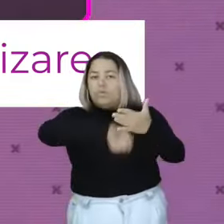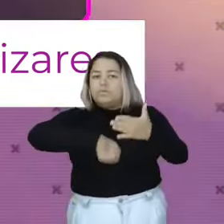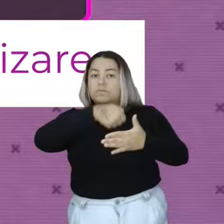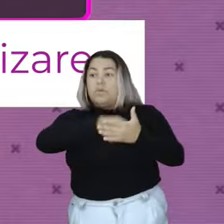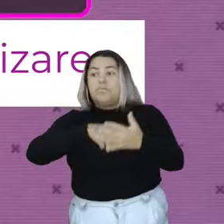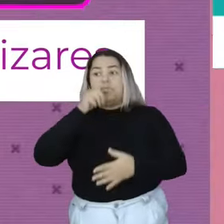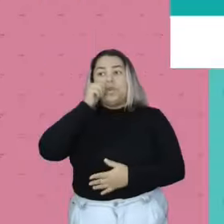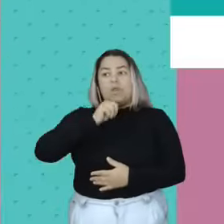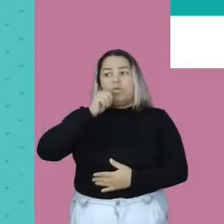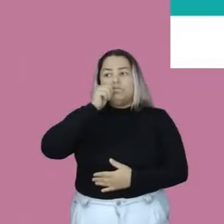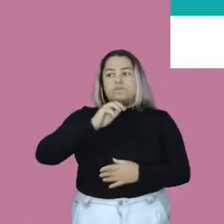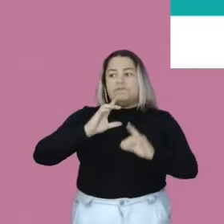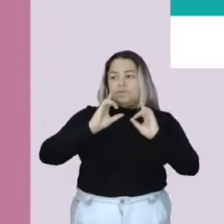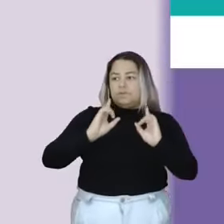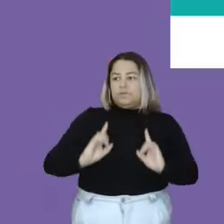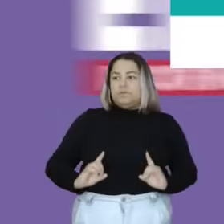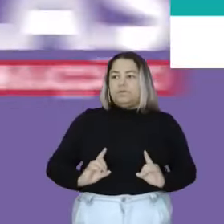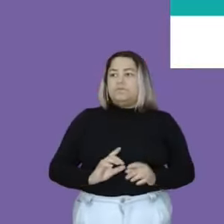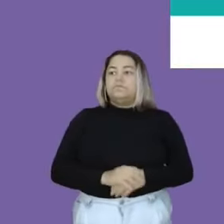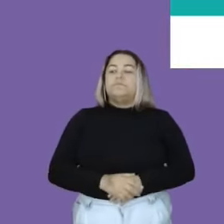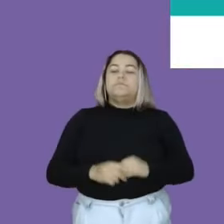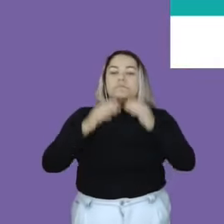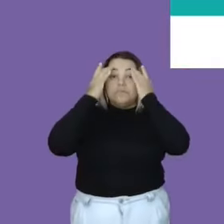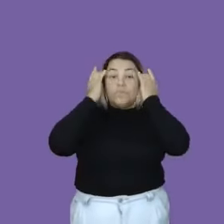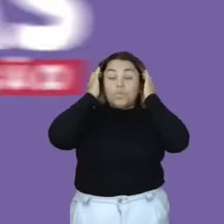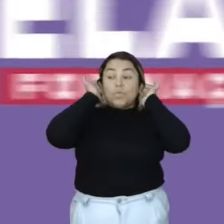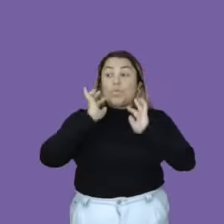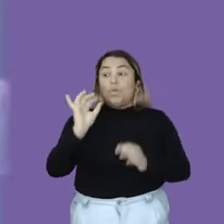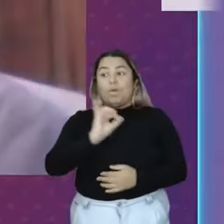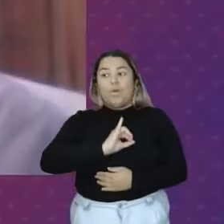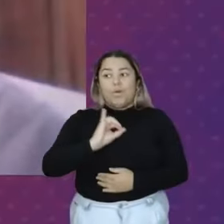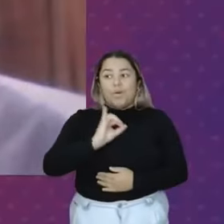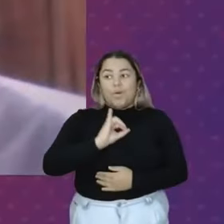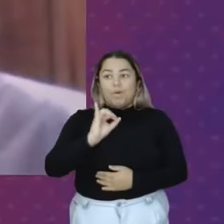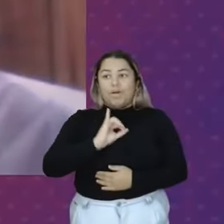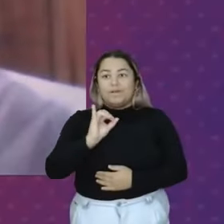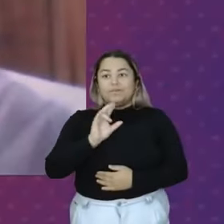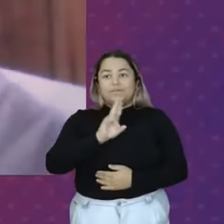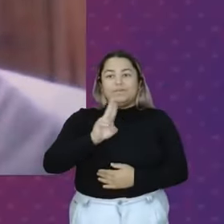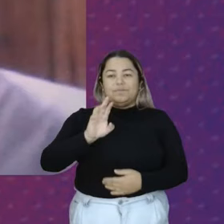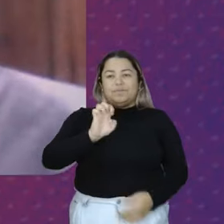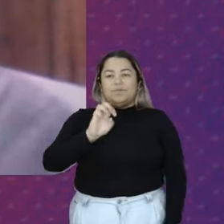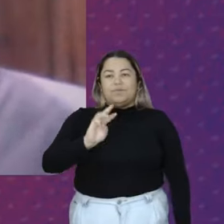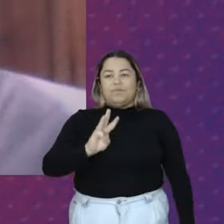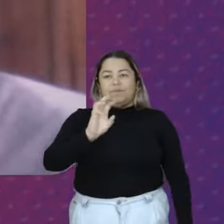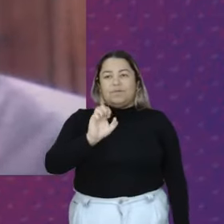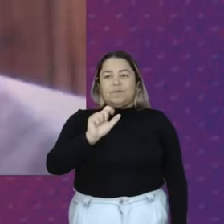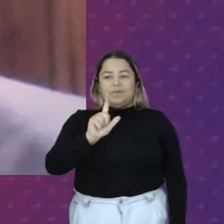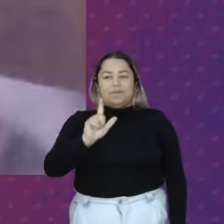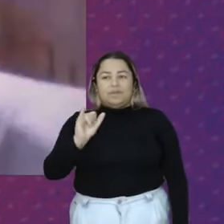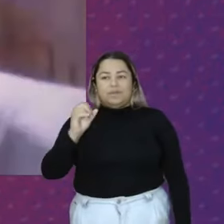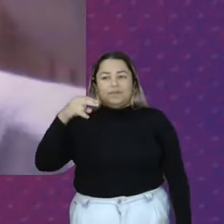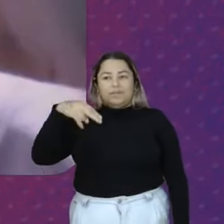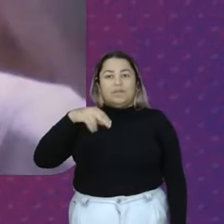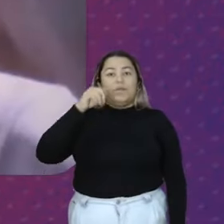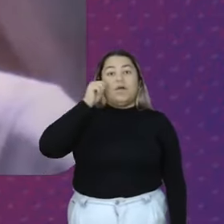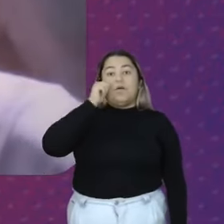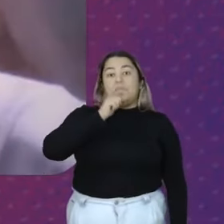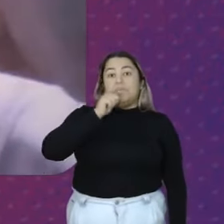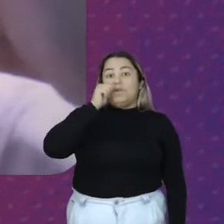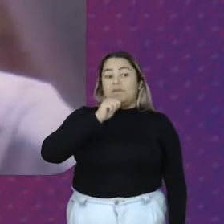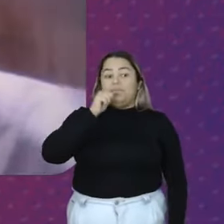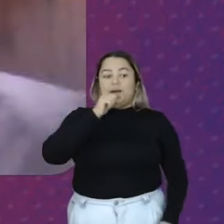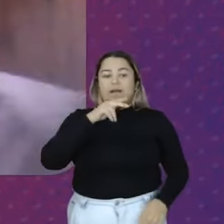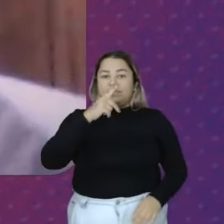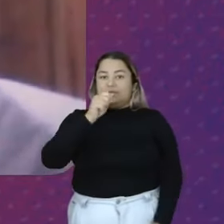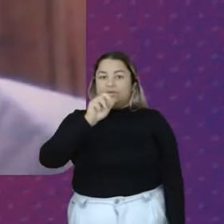com deficiência Olá meu nome é Evely canizares Eu sou uma mulher parda